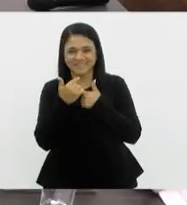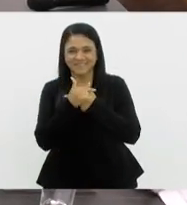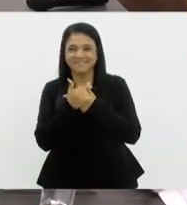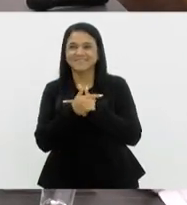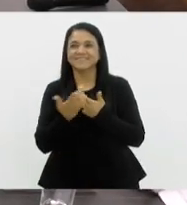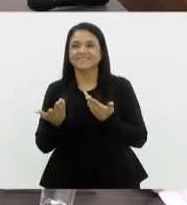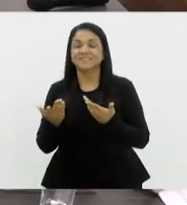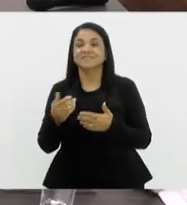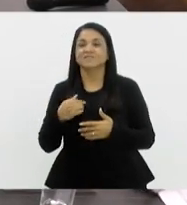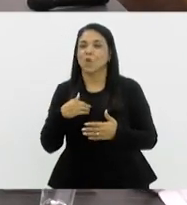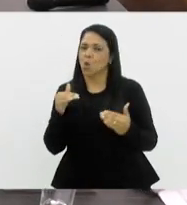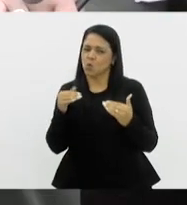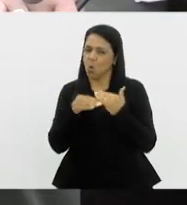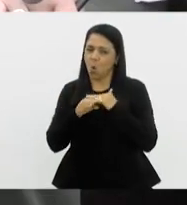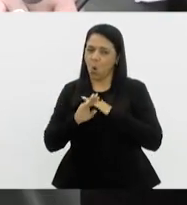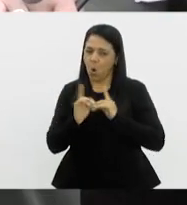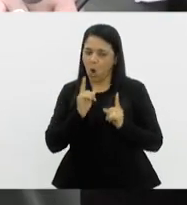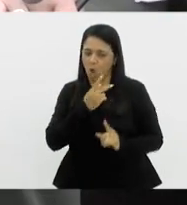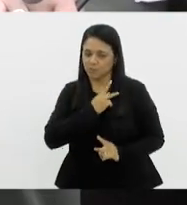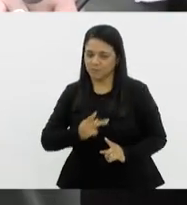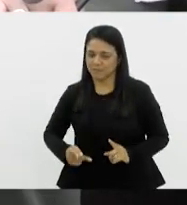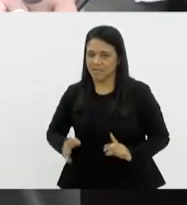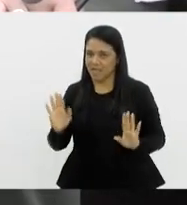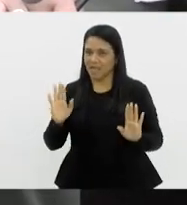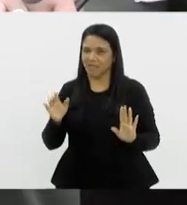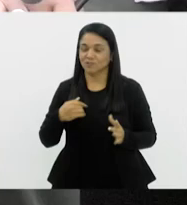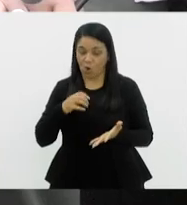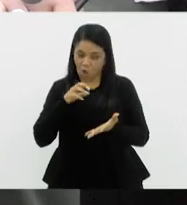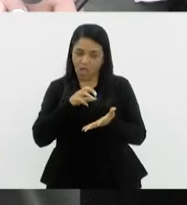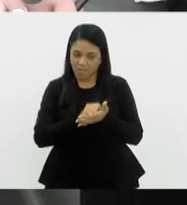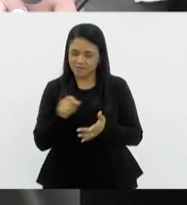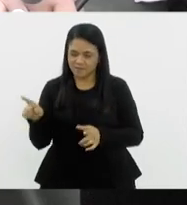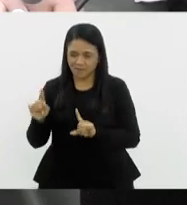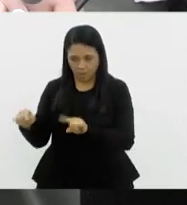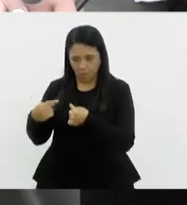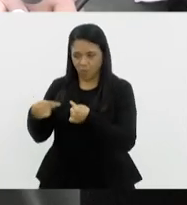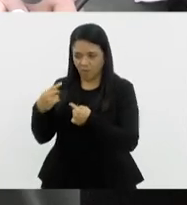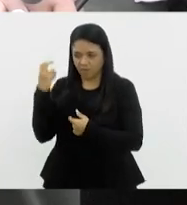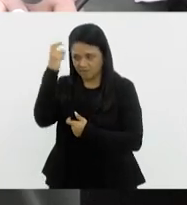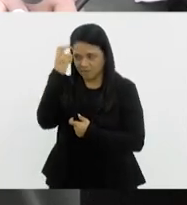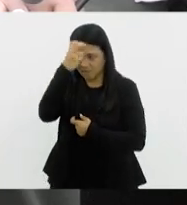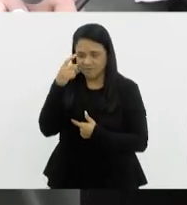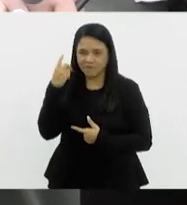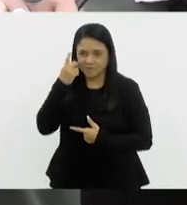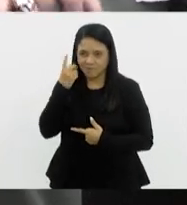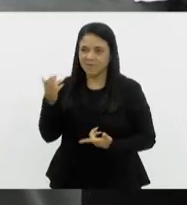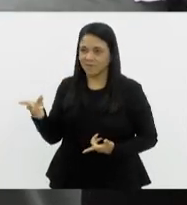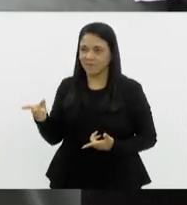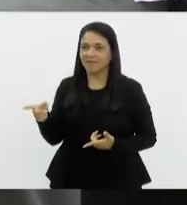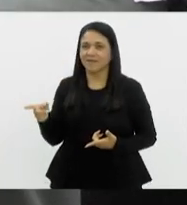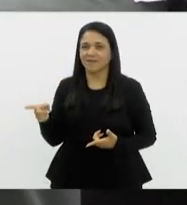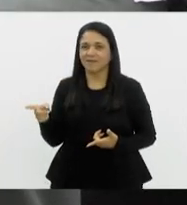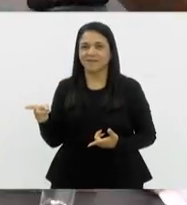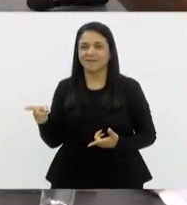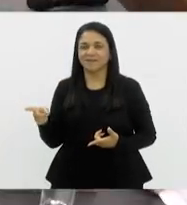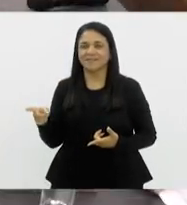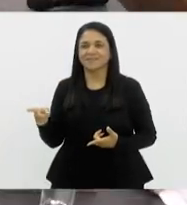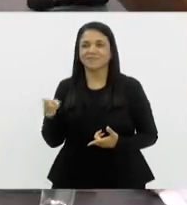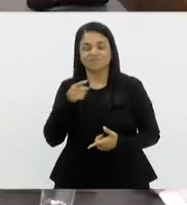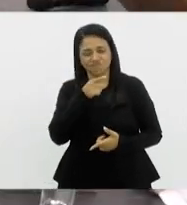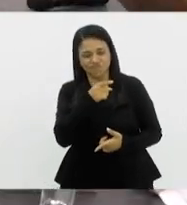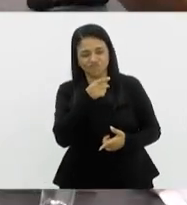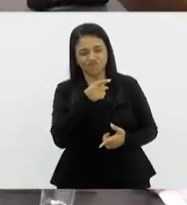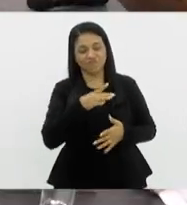Presidente, eu não concordo, não. Registrada sua maledicência, deputada Verônica. Medalha de bronze. Retirada. Tem muito porque valor. Vossa Excelência